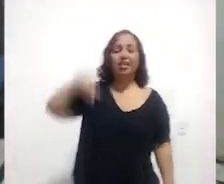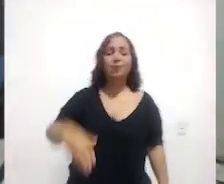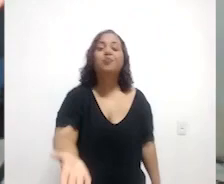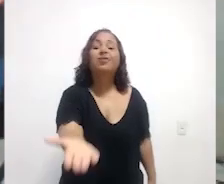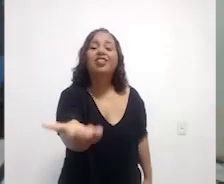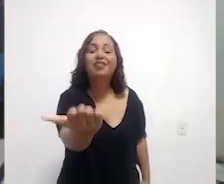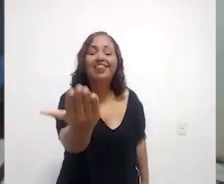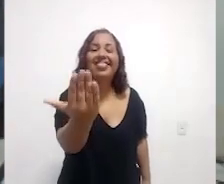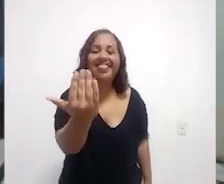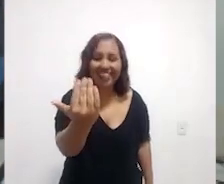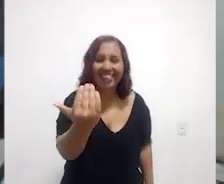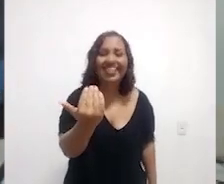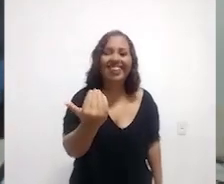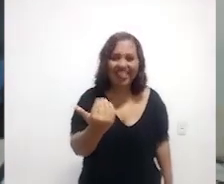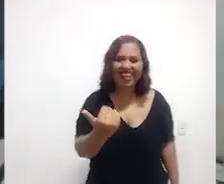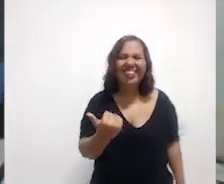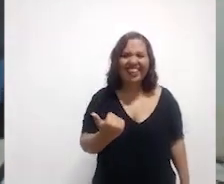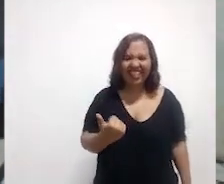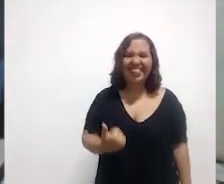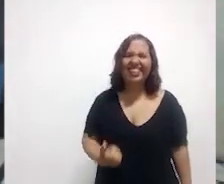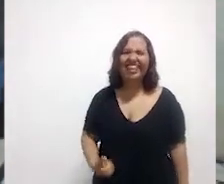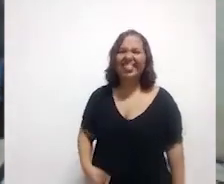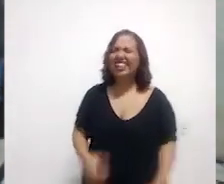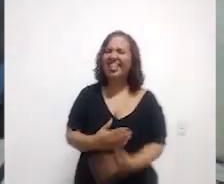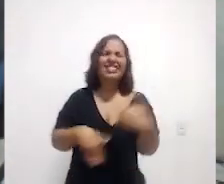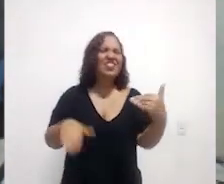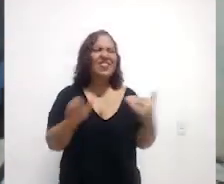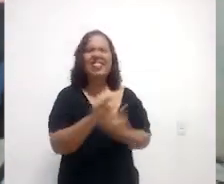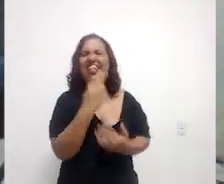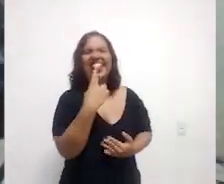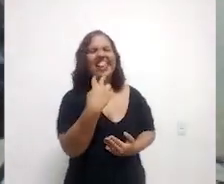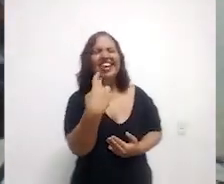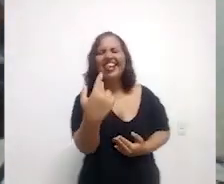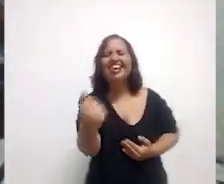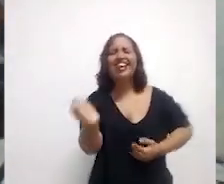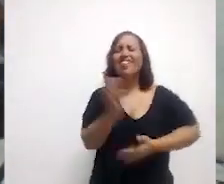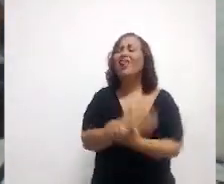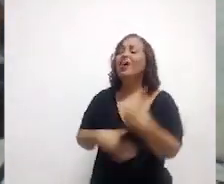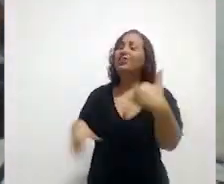Pai. Vem, toda